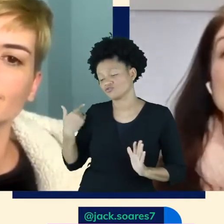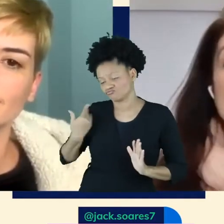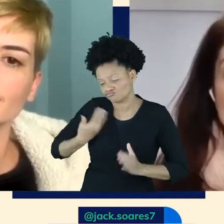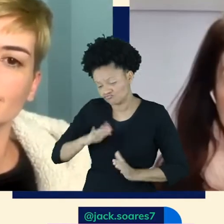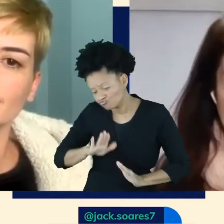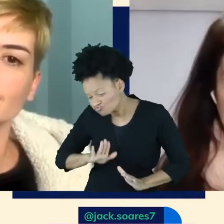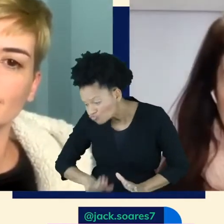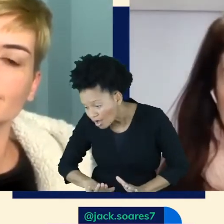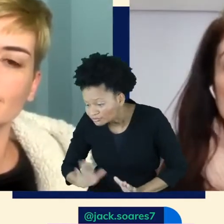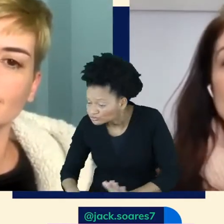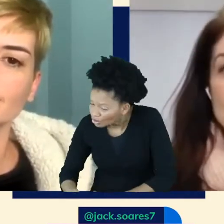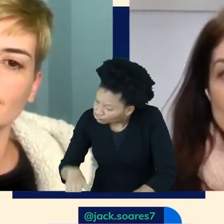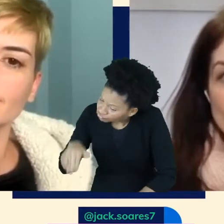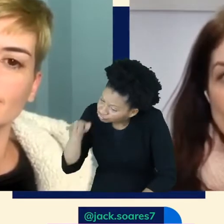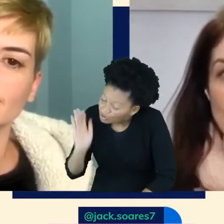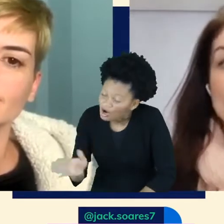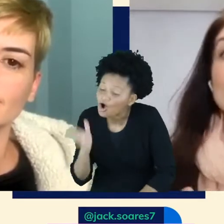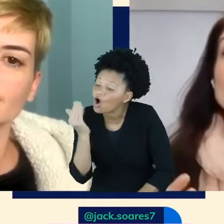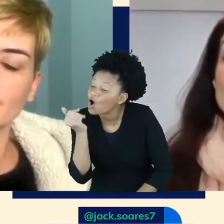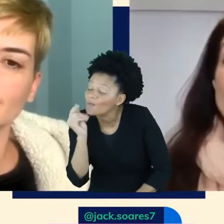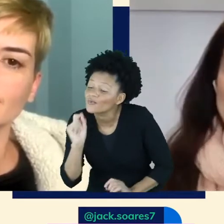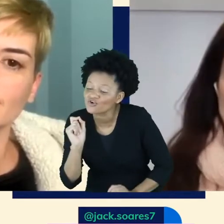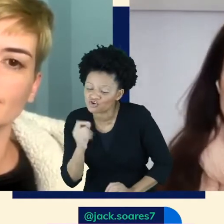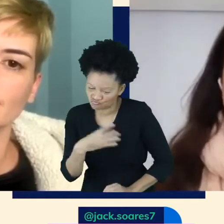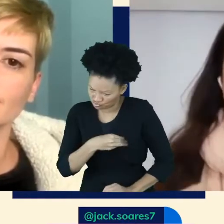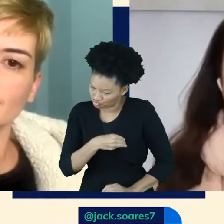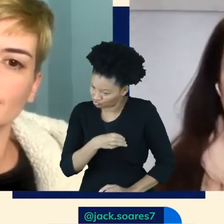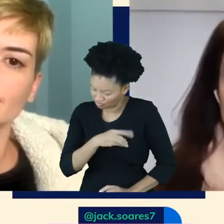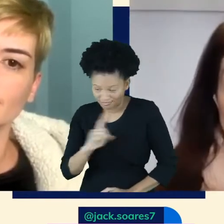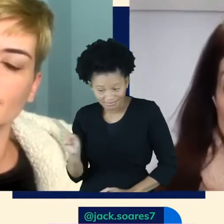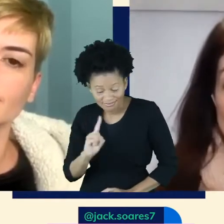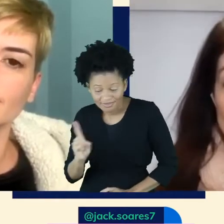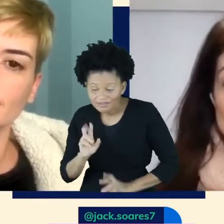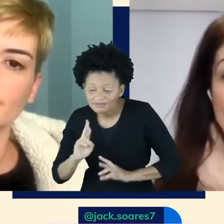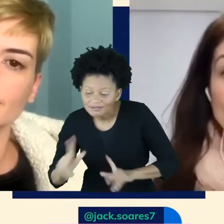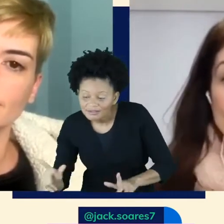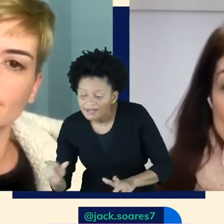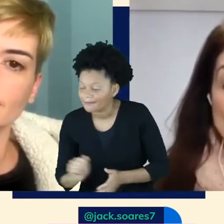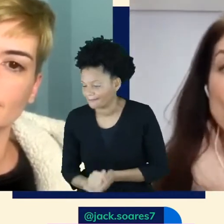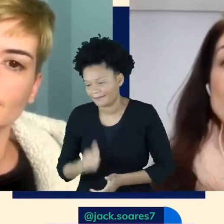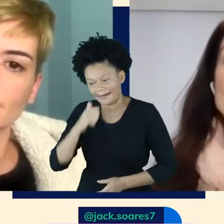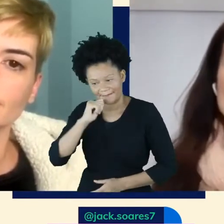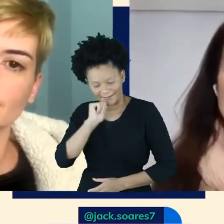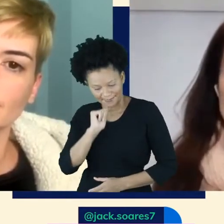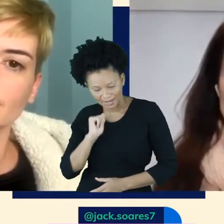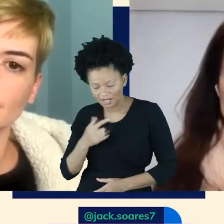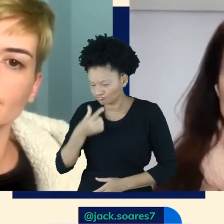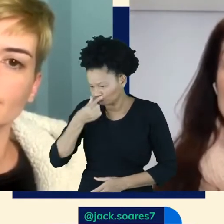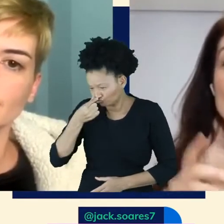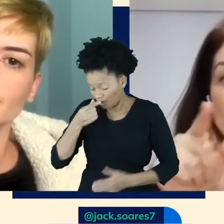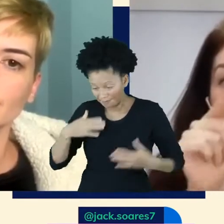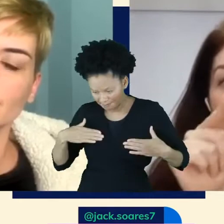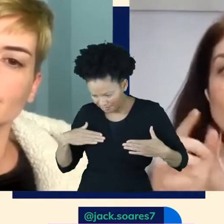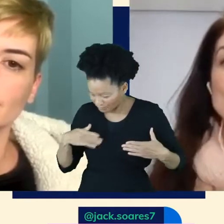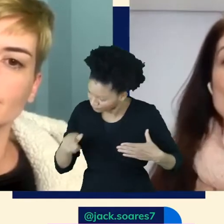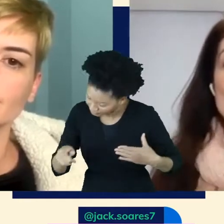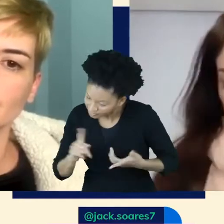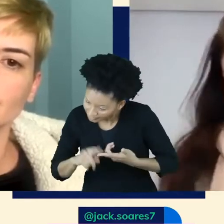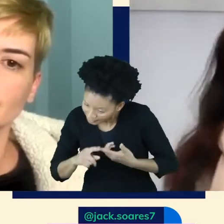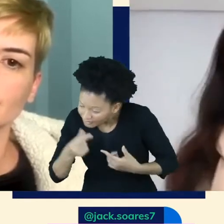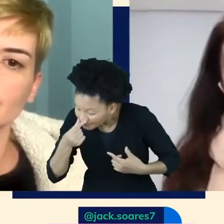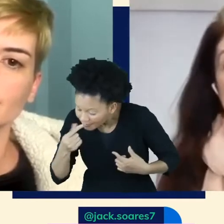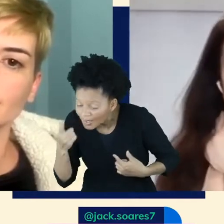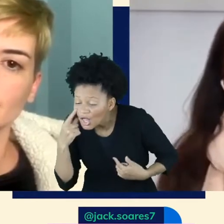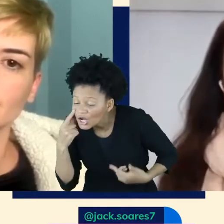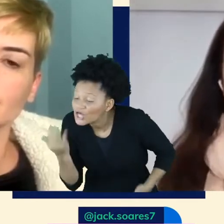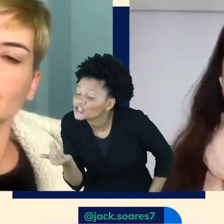que você come agora? Pede para a criança falar. E aí fala, olha, a mamãe tem os peitos dela e veja só como você tem mamilo. Mostra para mim, cadê seus